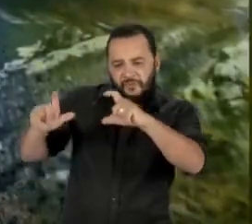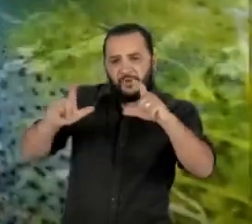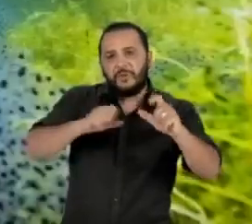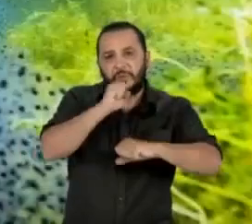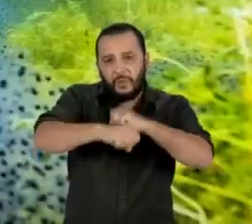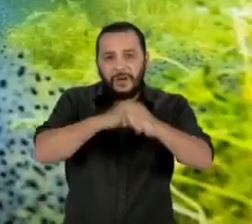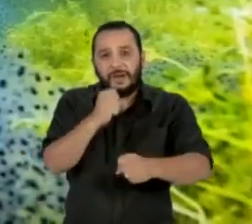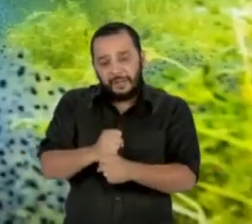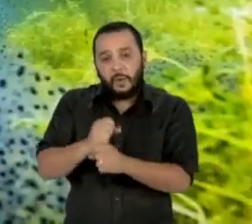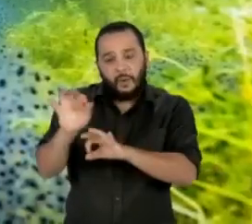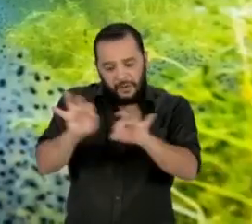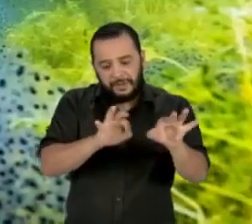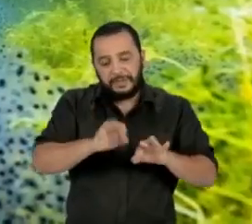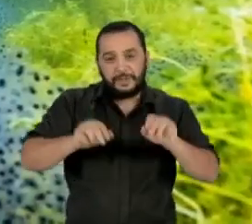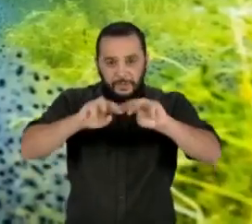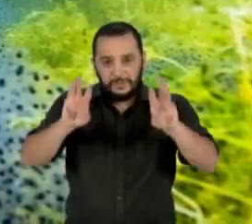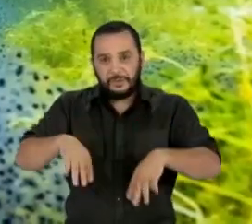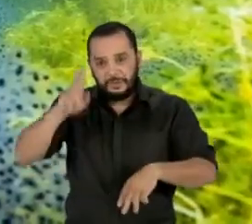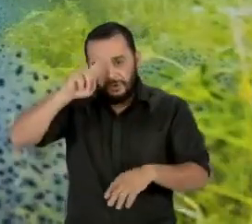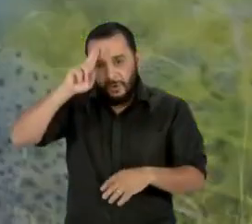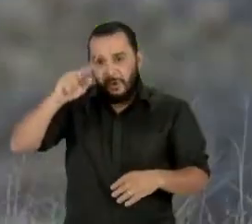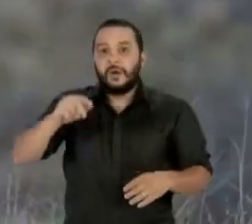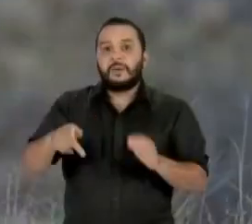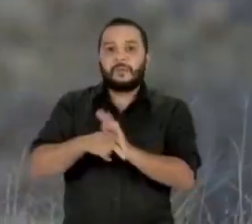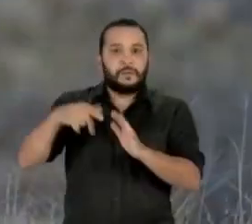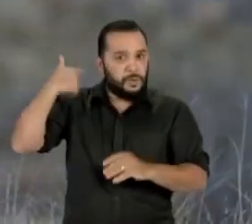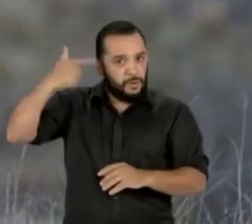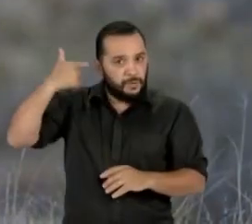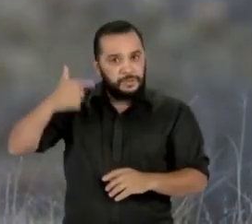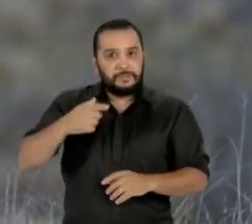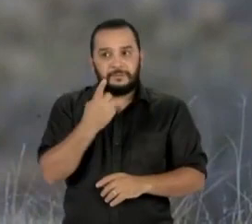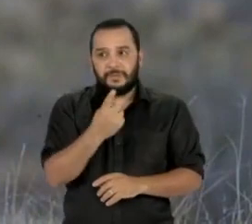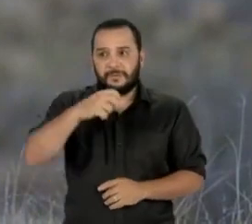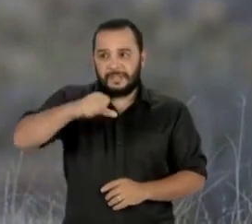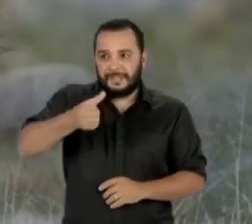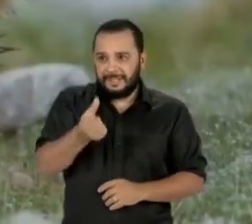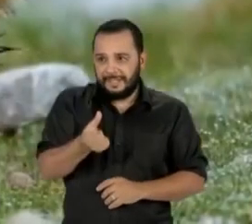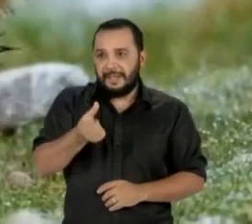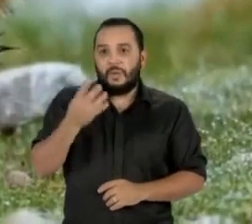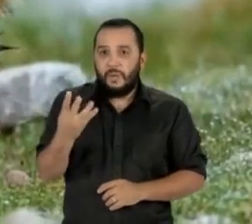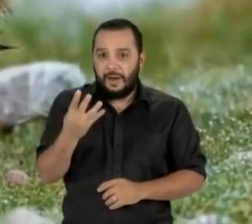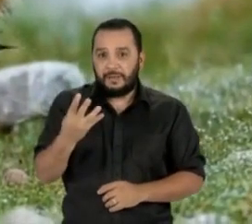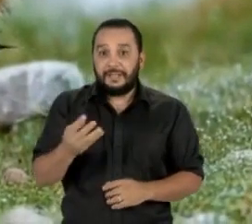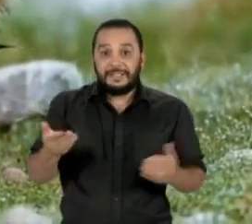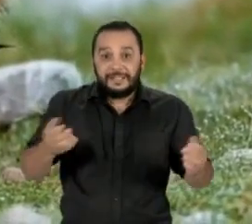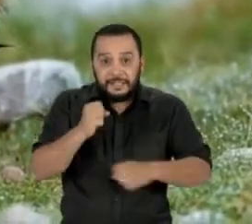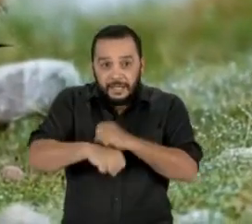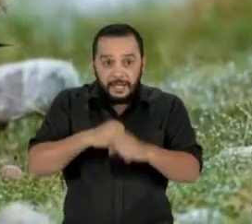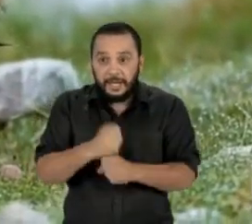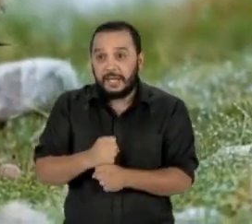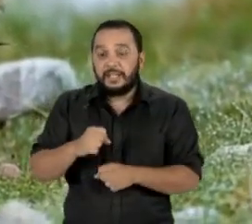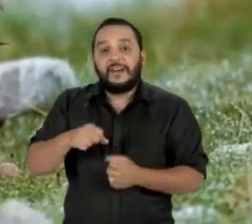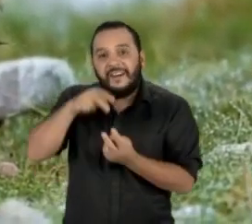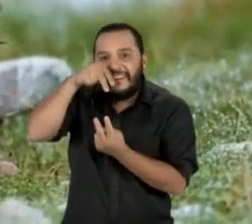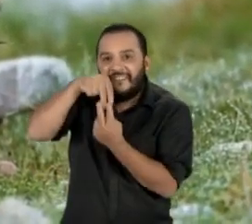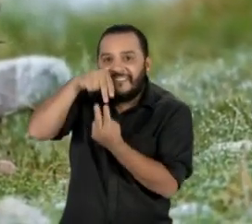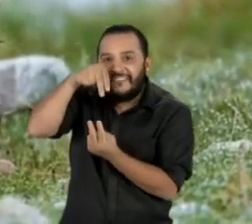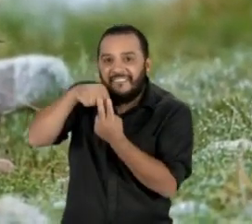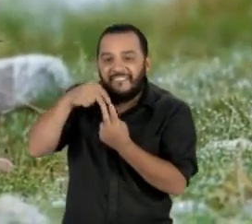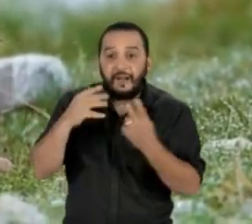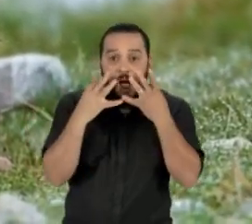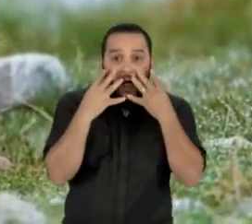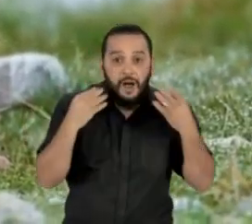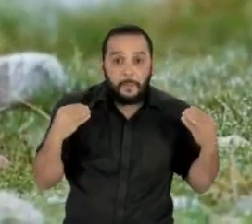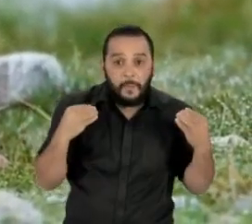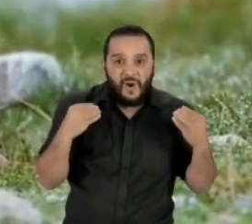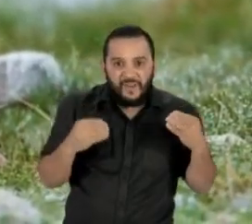mundo, é organizado pelo Museu de História Natural de Londres desde 1964. Este ano, a foto vencedora foi esta, que captou o